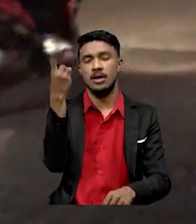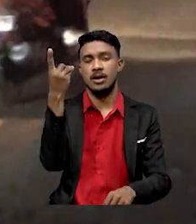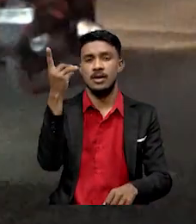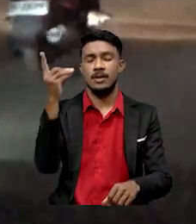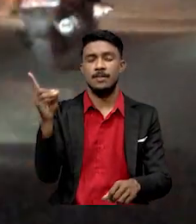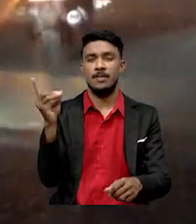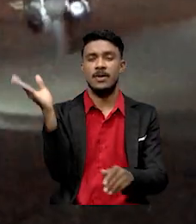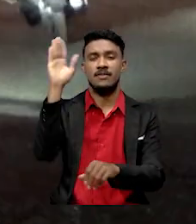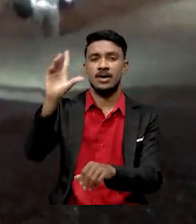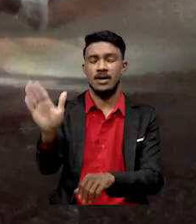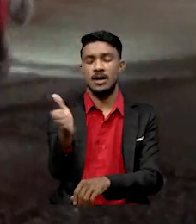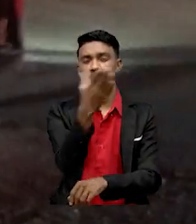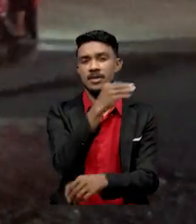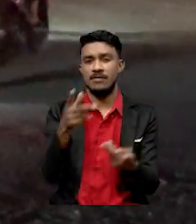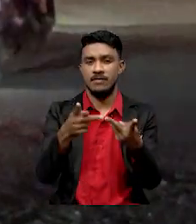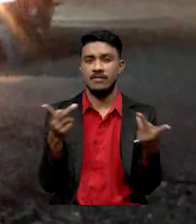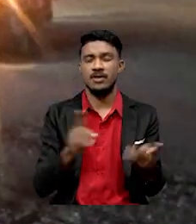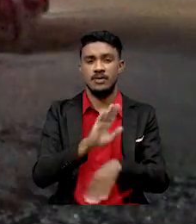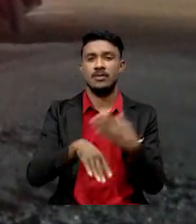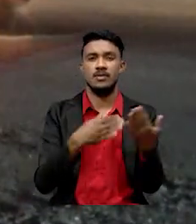aba lolos fate inserne for lei.